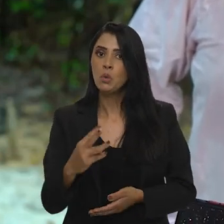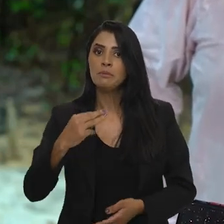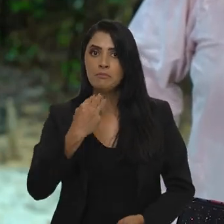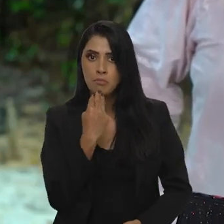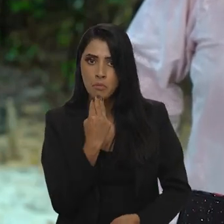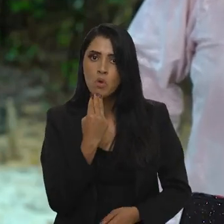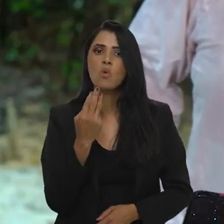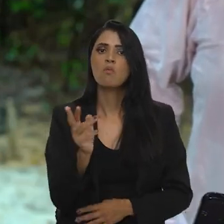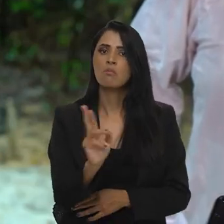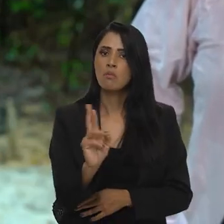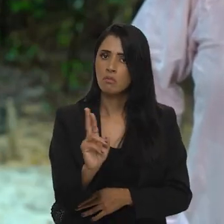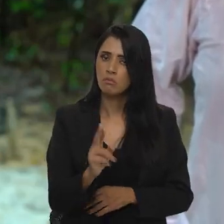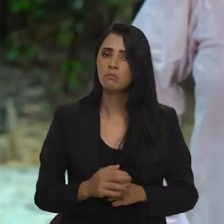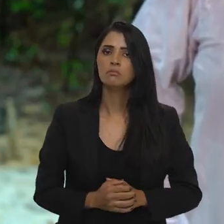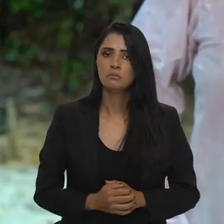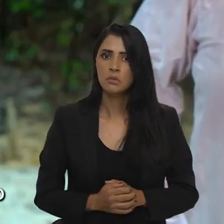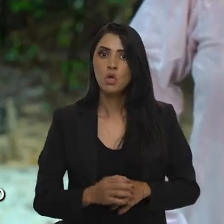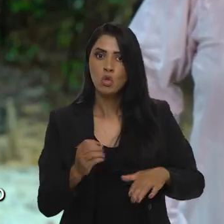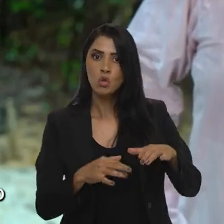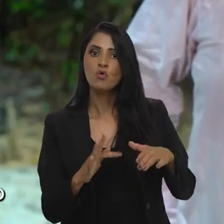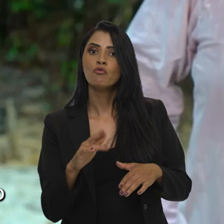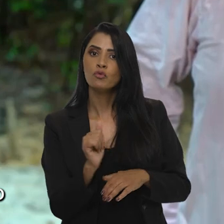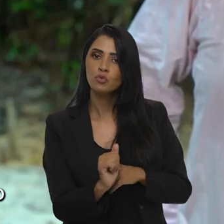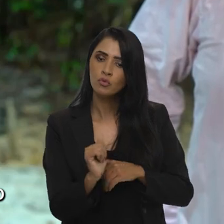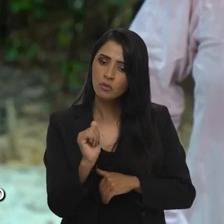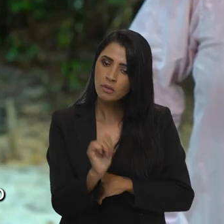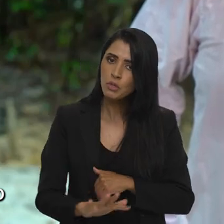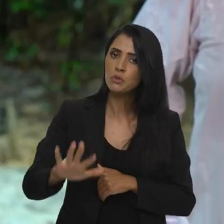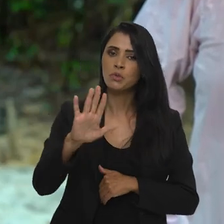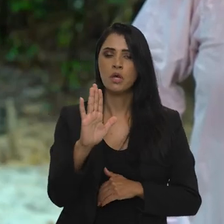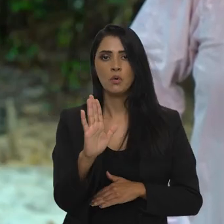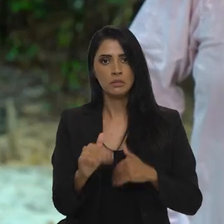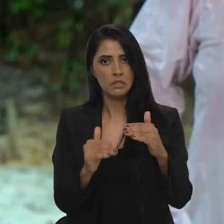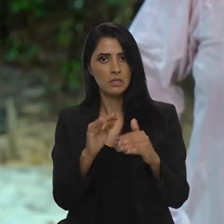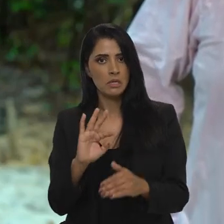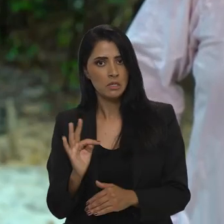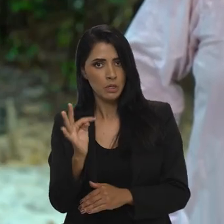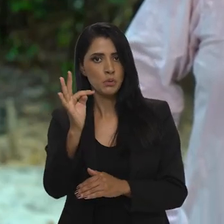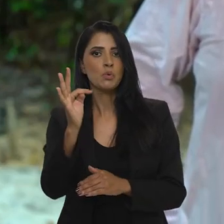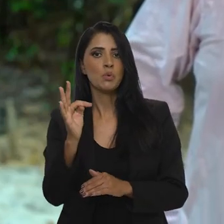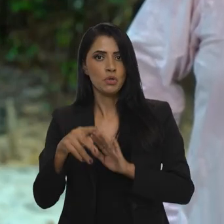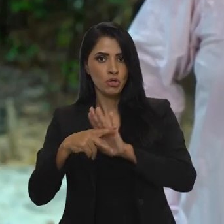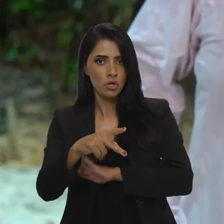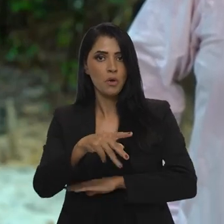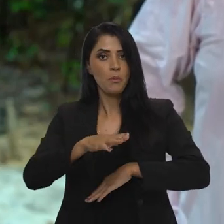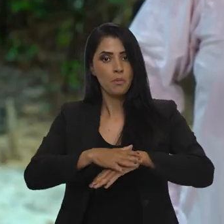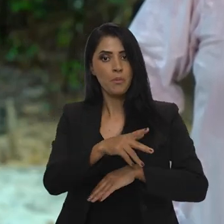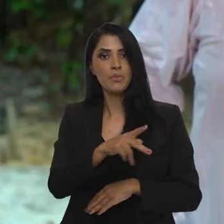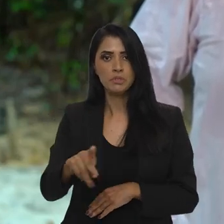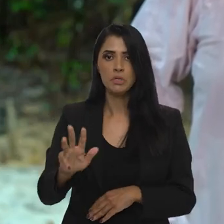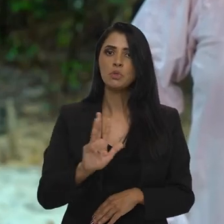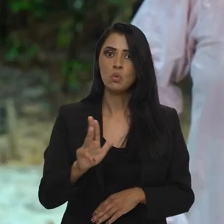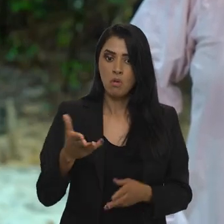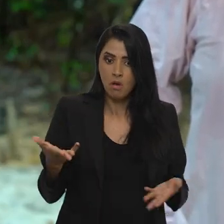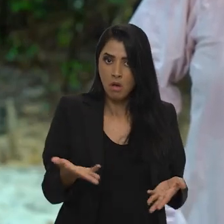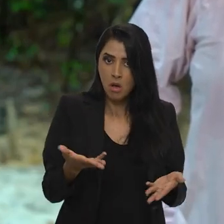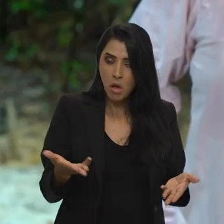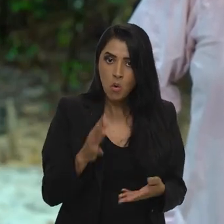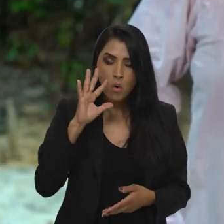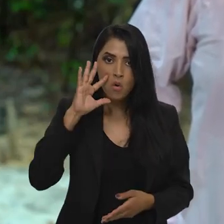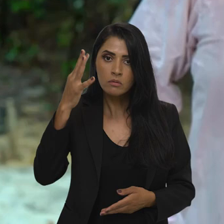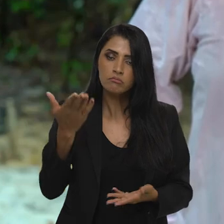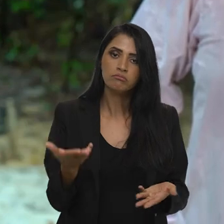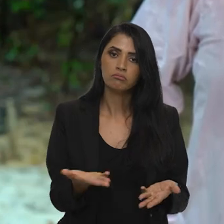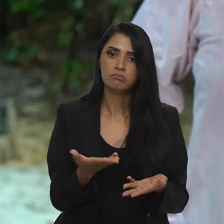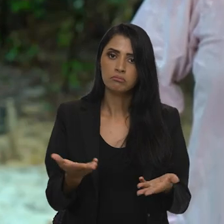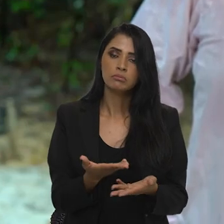32 milhões de reais do Fundo Nacional de Desenvolvimento da Ciência e Tecnologia, que o presidente Lula acaba de